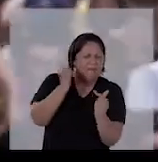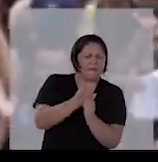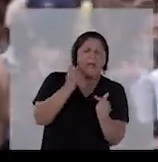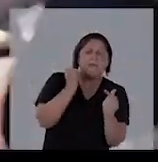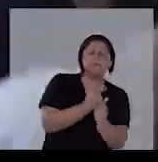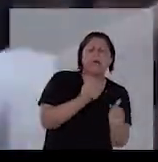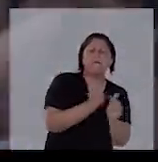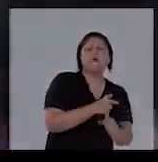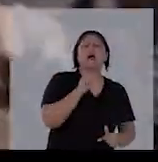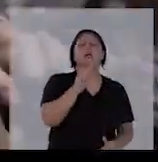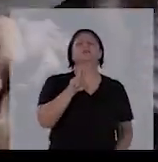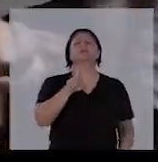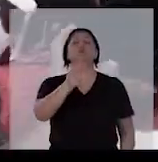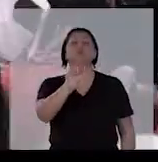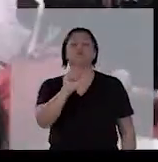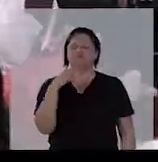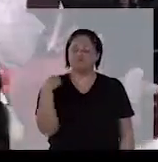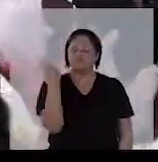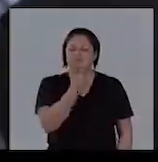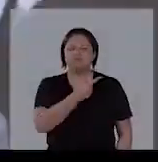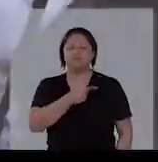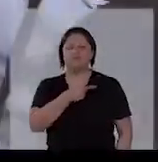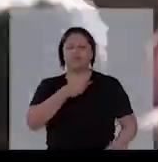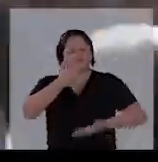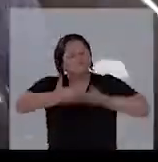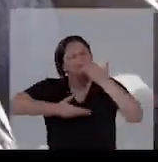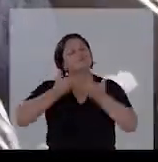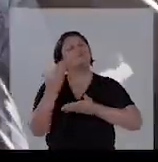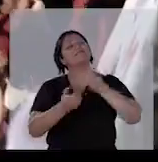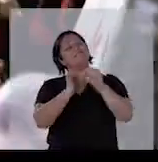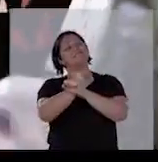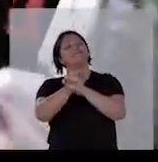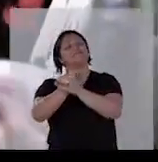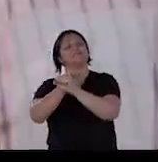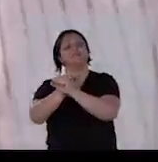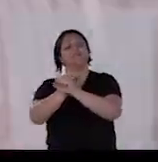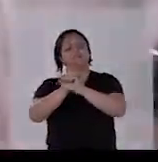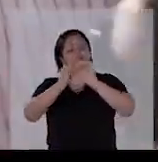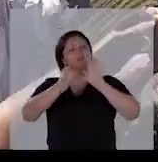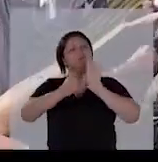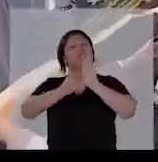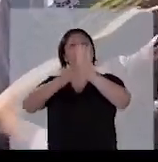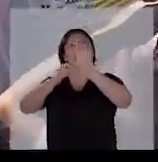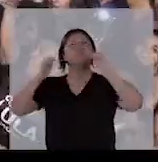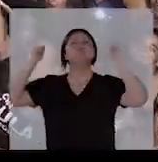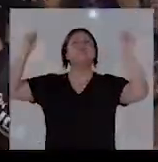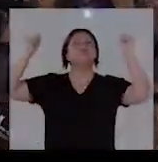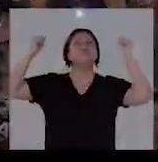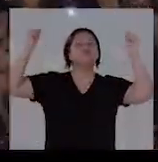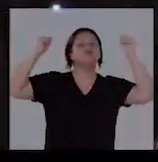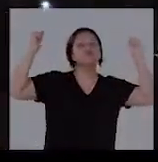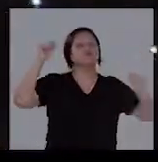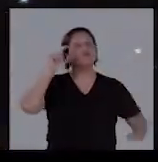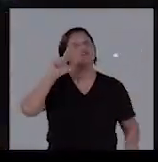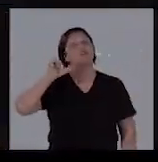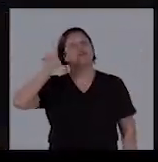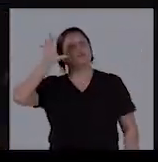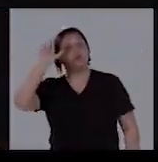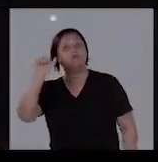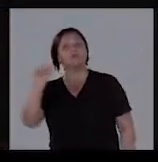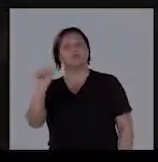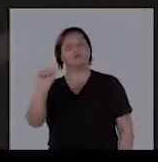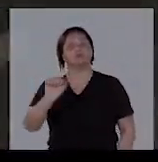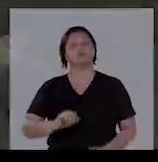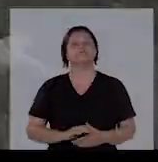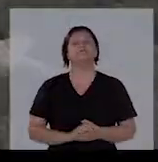perseguem lula o povo nas ruas abraço mas enquanto eles compartilham ódio nós compartilhamos esperança